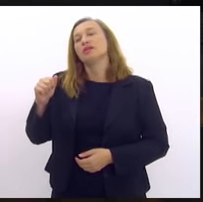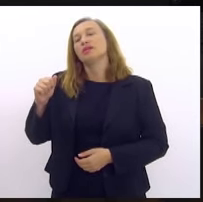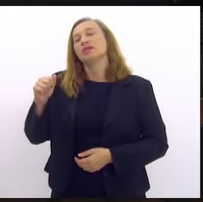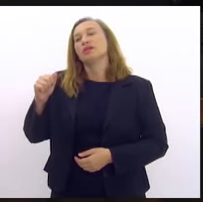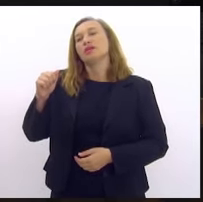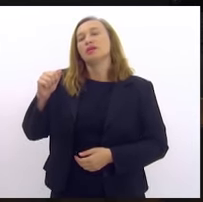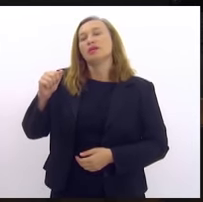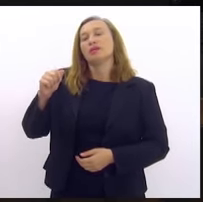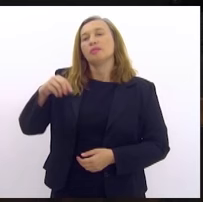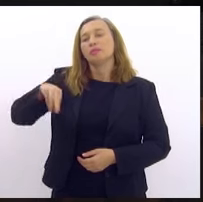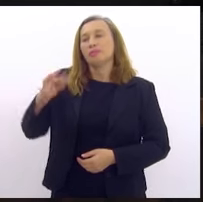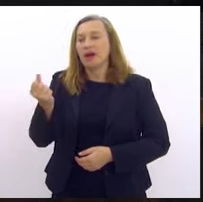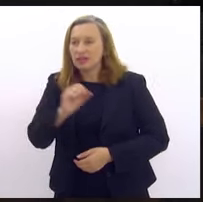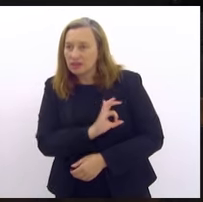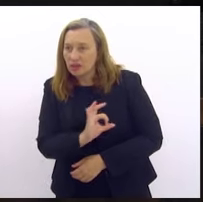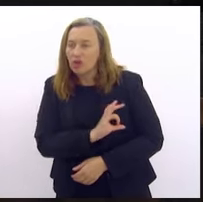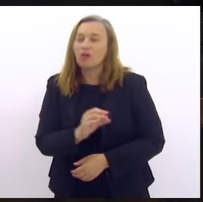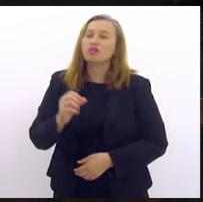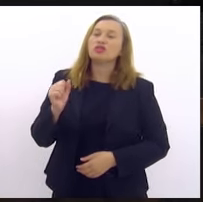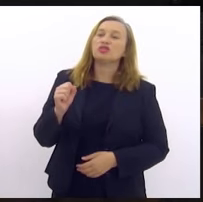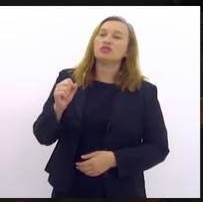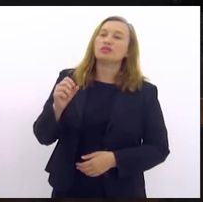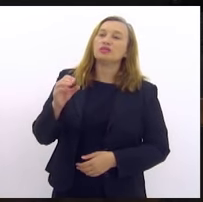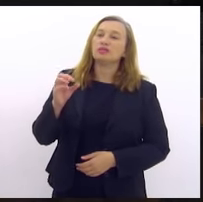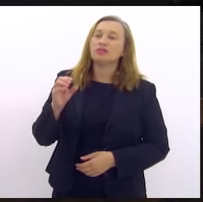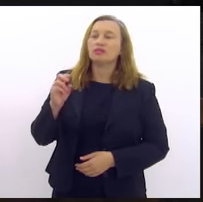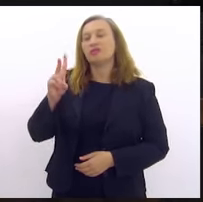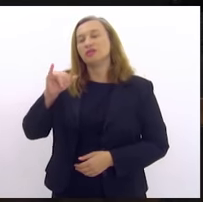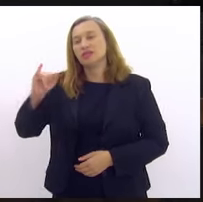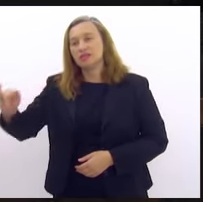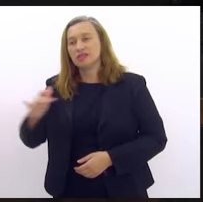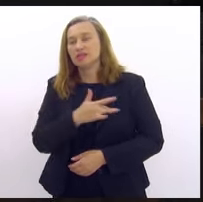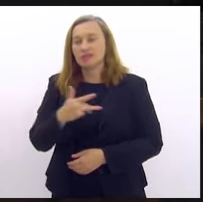Pacheco, Marina do MST, Valdecir da Saúde,